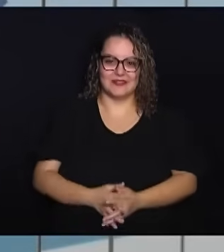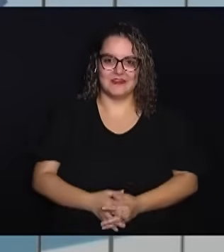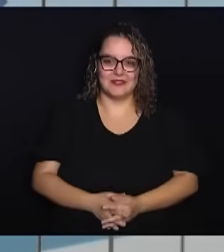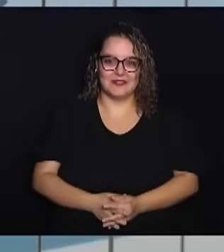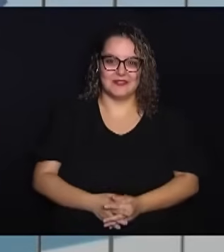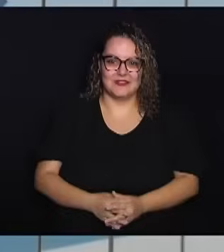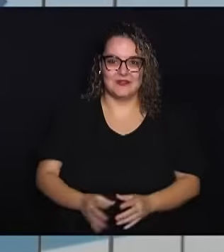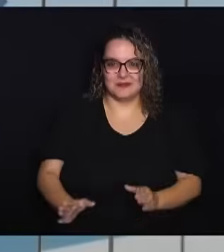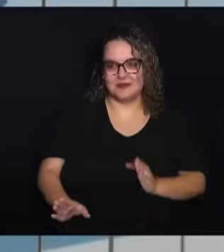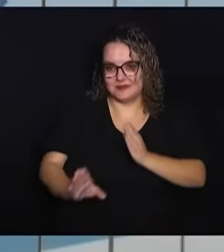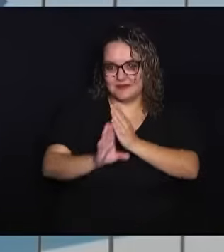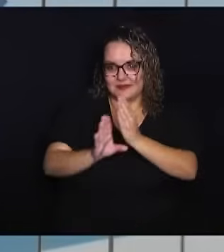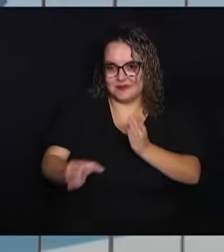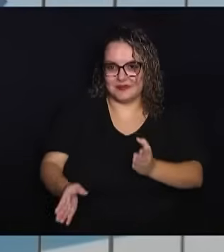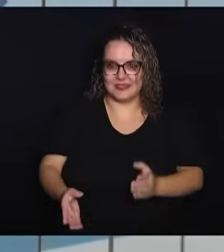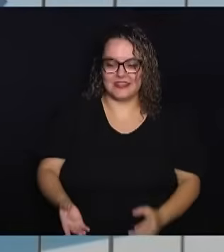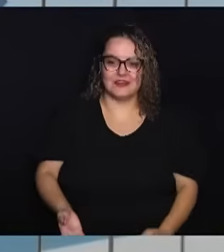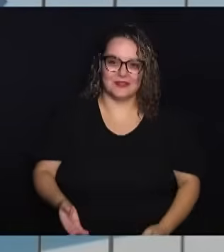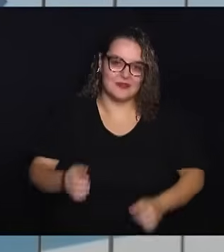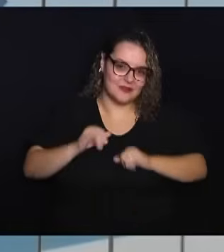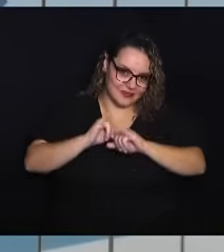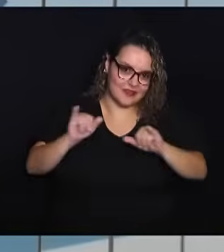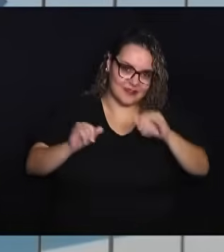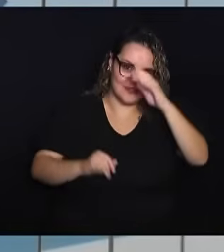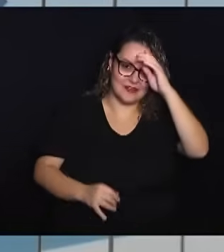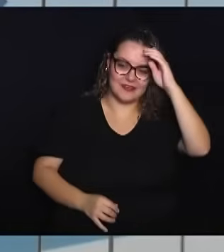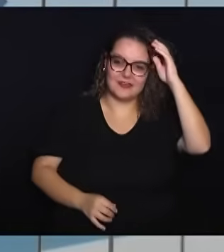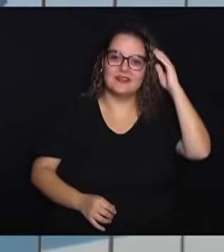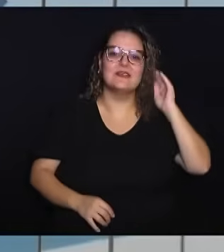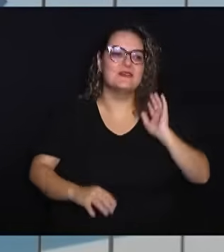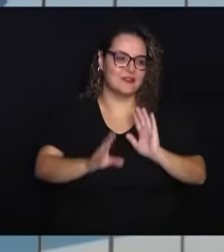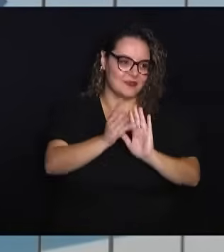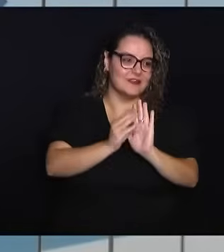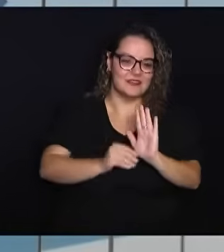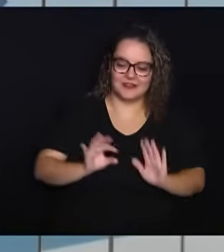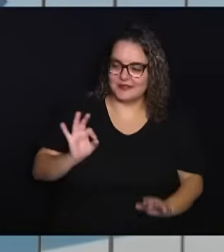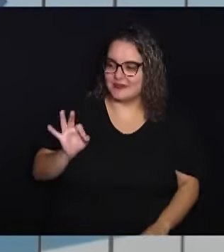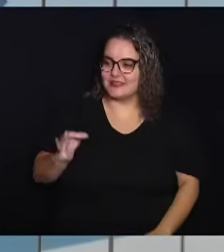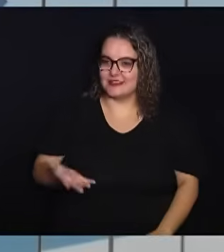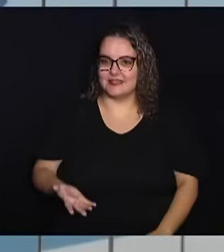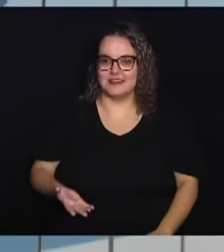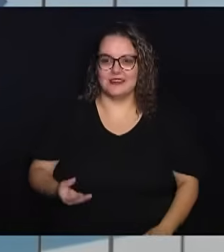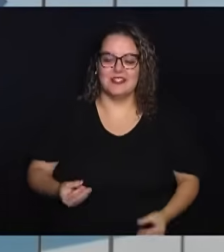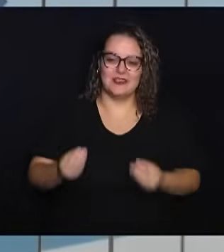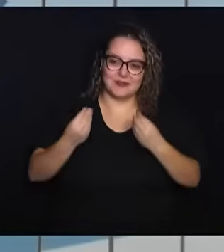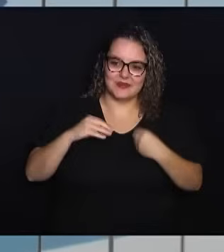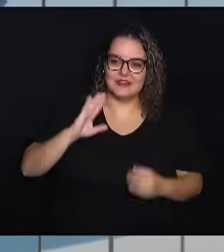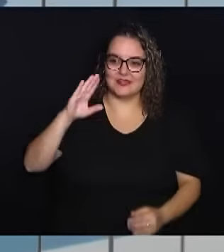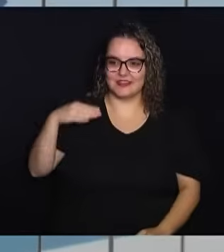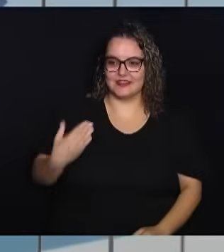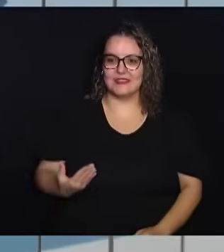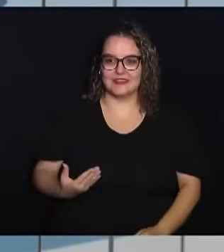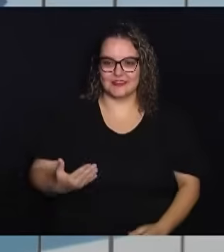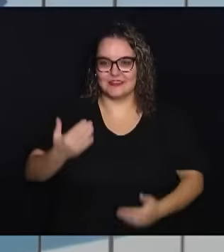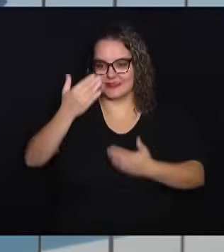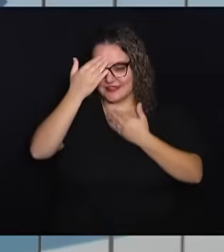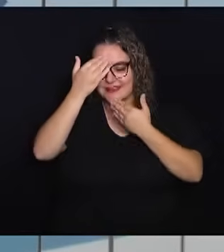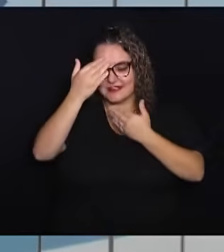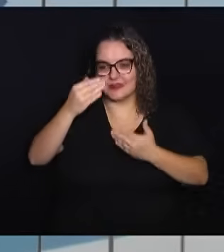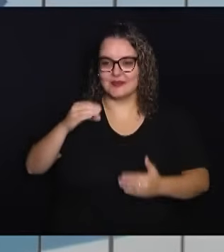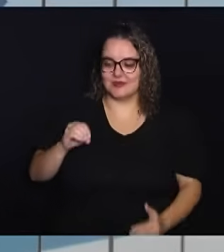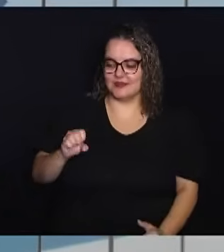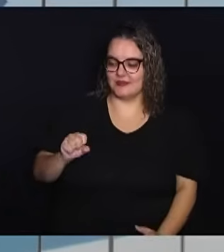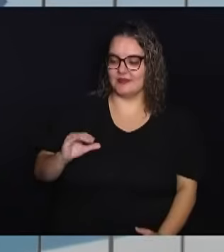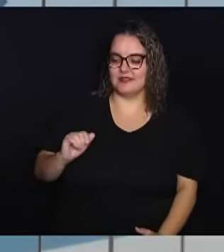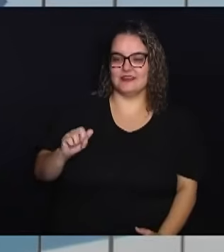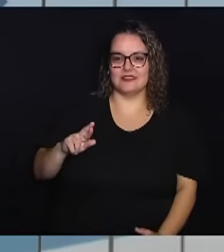me identifico com a mensagem, com o conteúdo. E aí ele me deu essa honra e eu sou muito grato ao Oscar, assim,